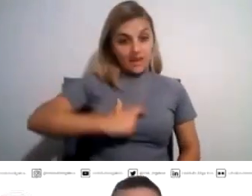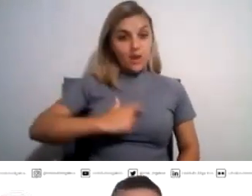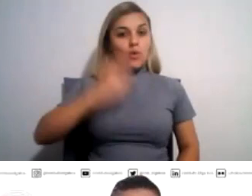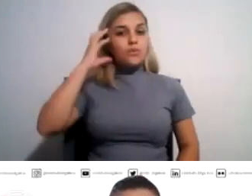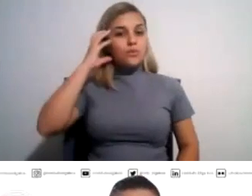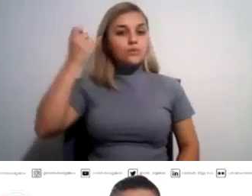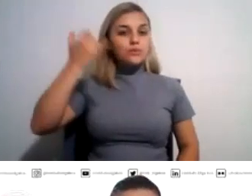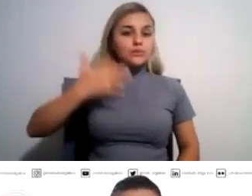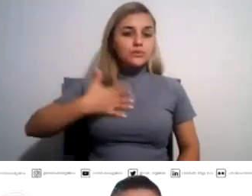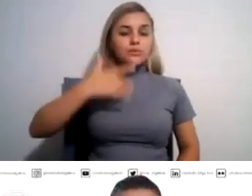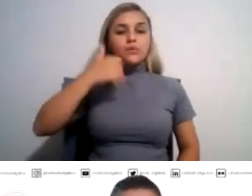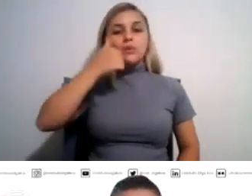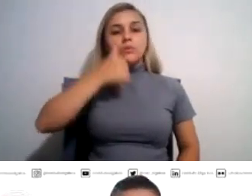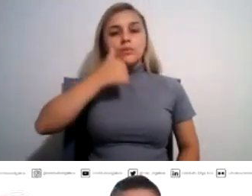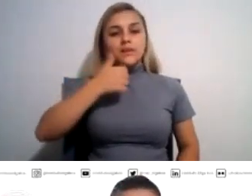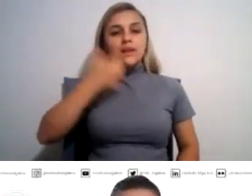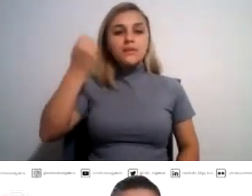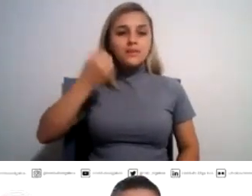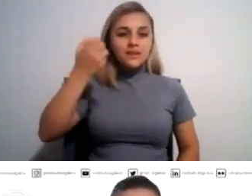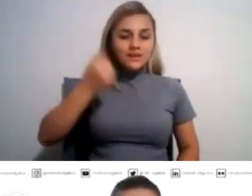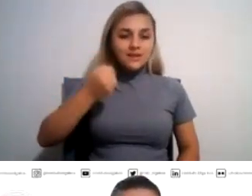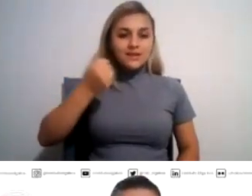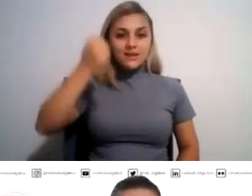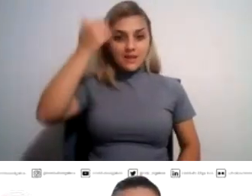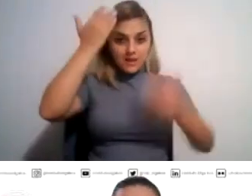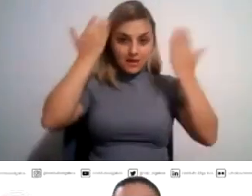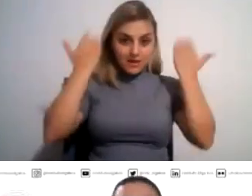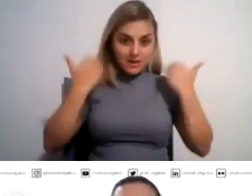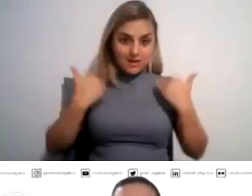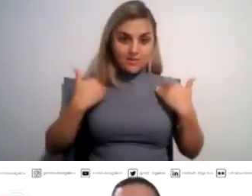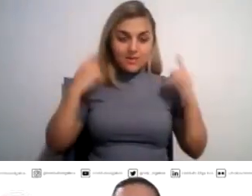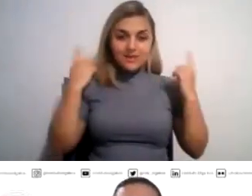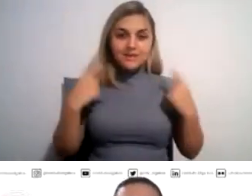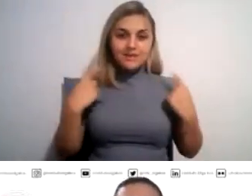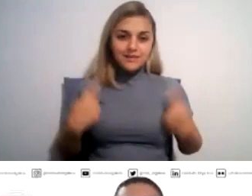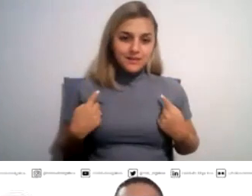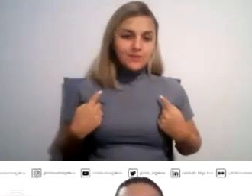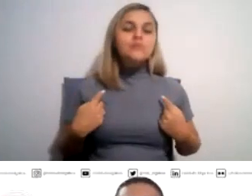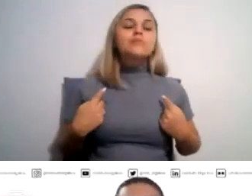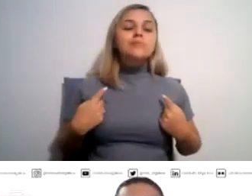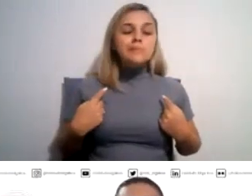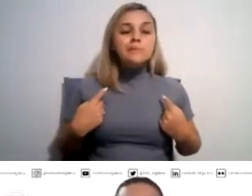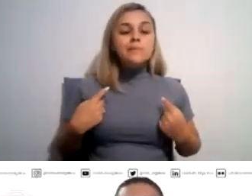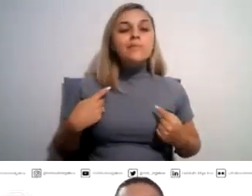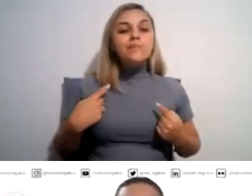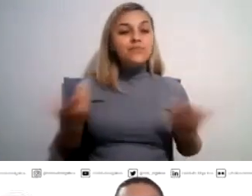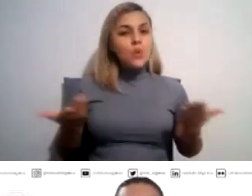castanhos, e hoje eu não estou com a minha camiseta da Olga Cos, eu estou usando uma camiseta vermelha.